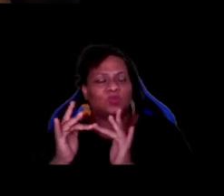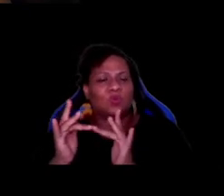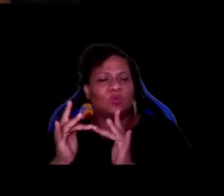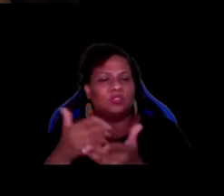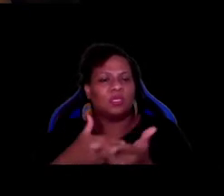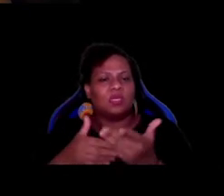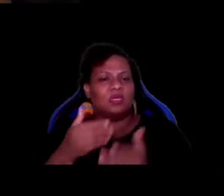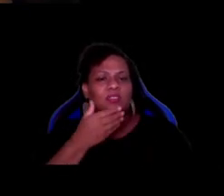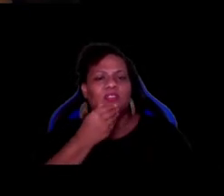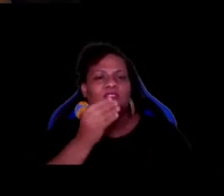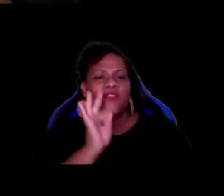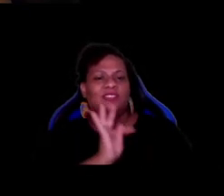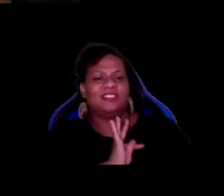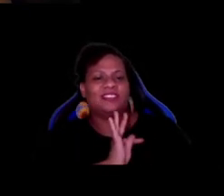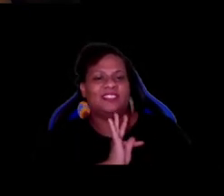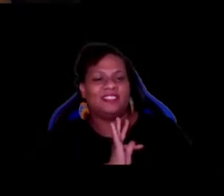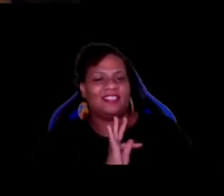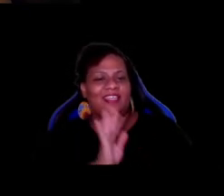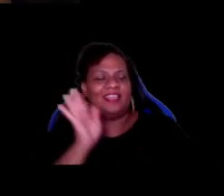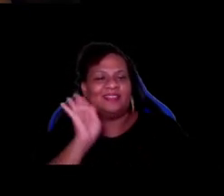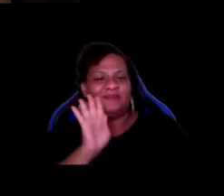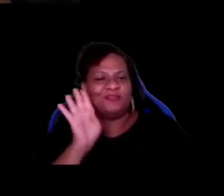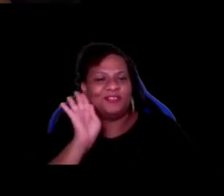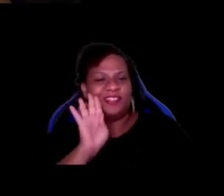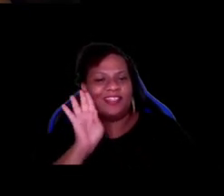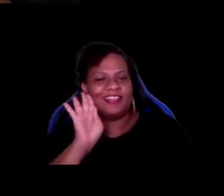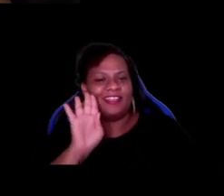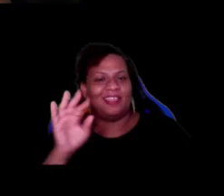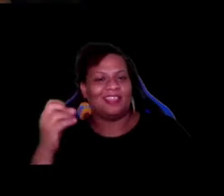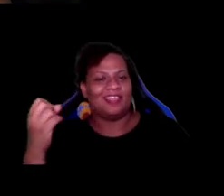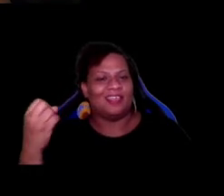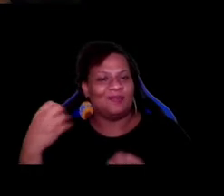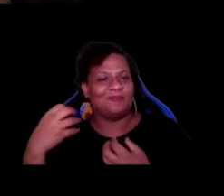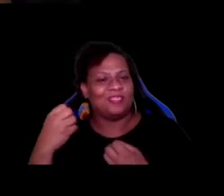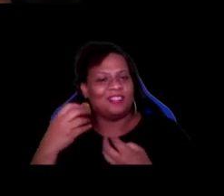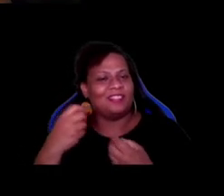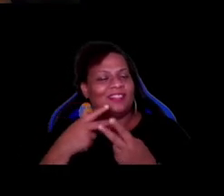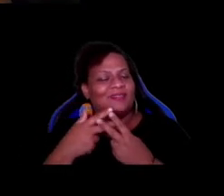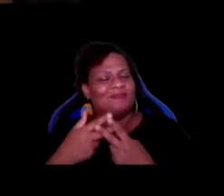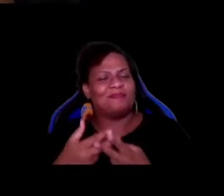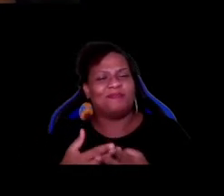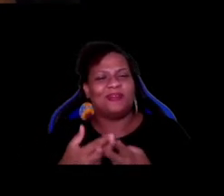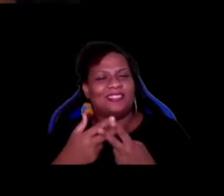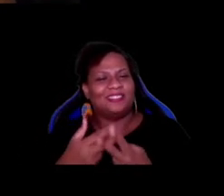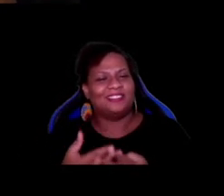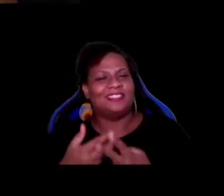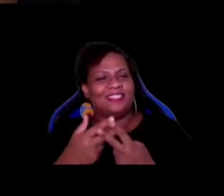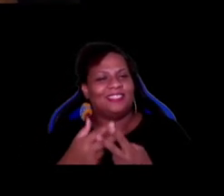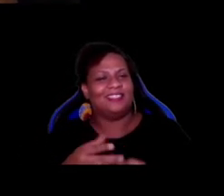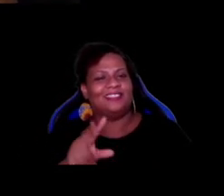técnico também. Muito legal e me dá muita paciência, né? Júlio, né?